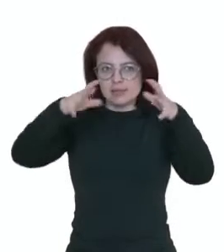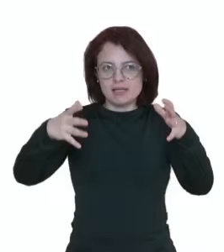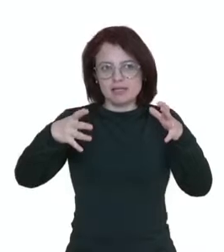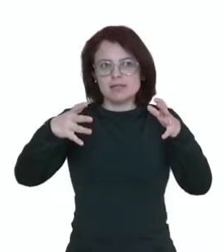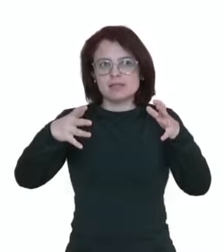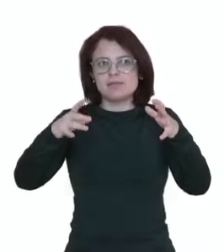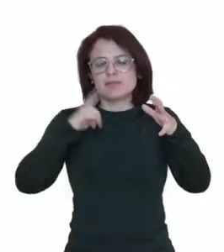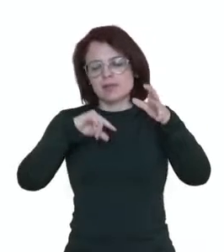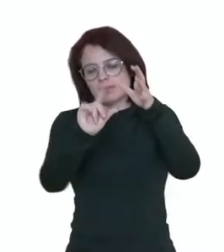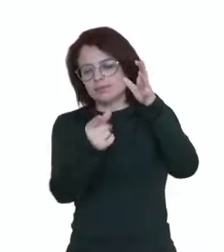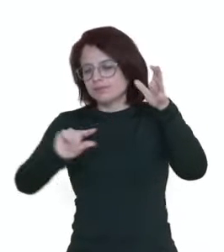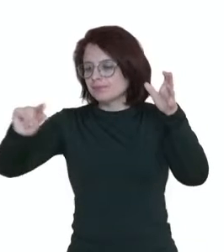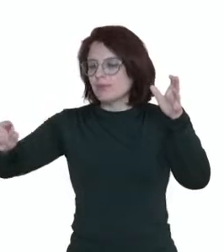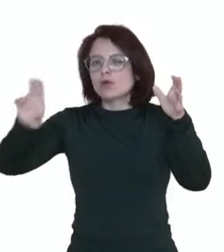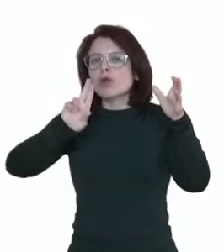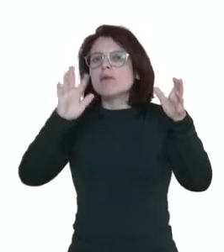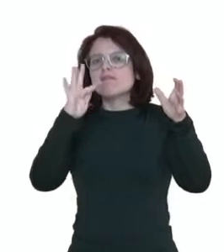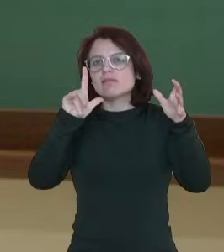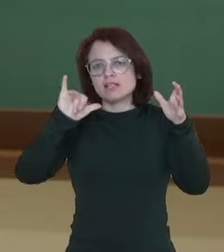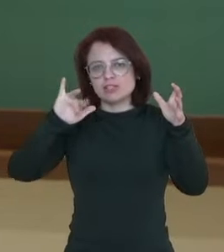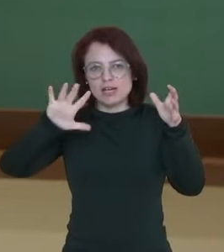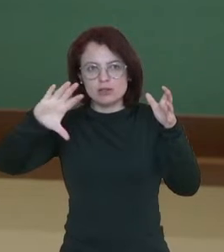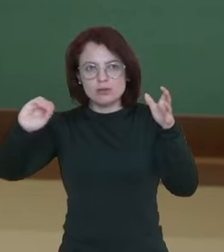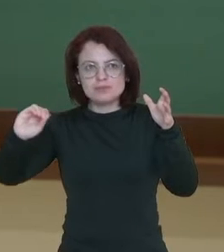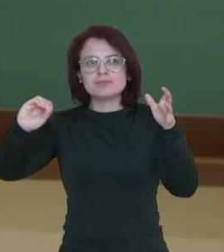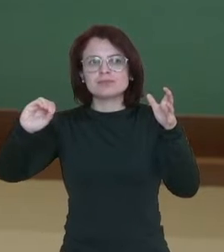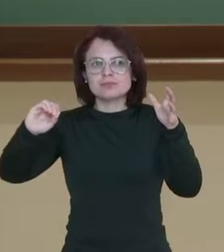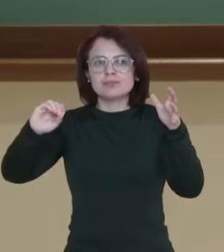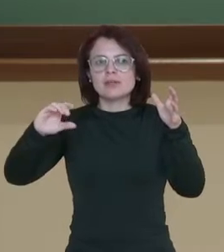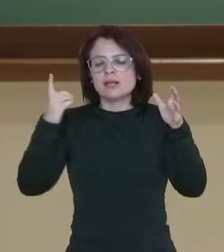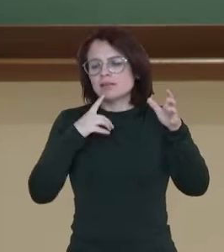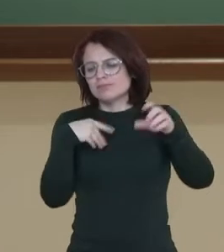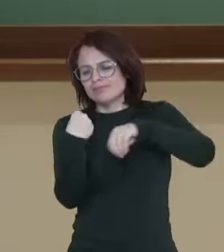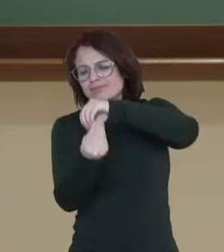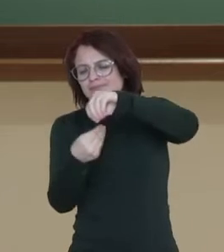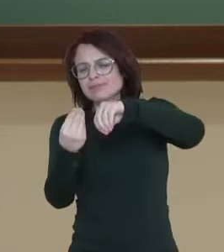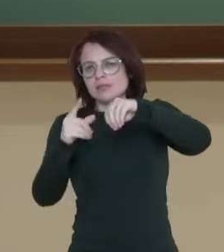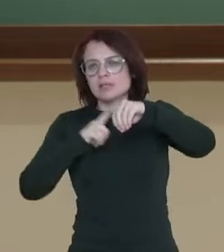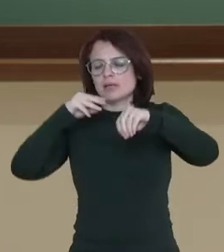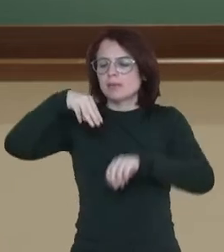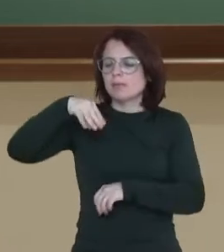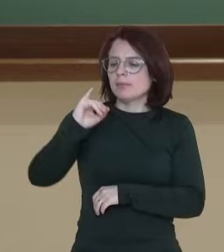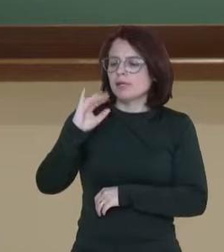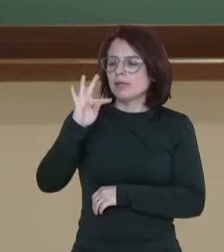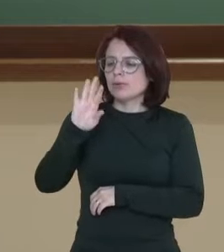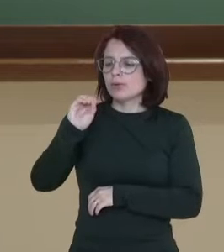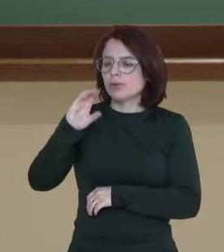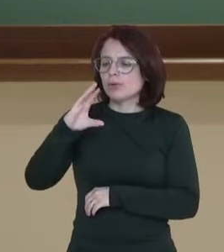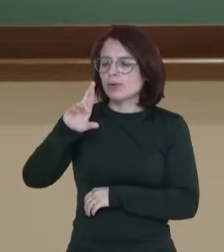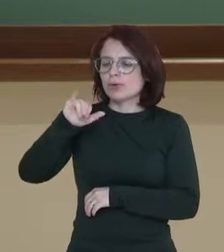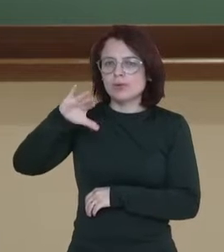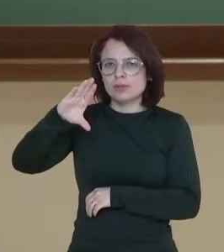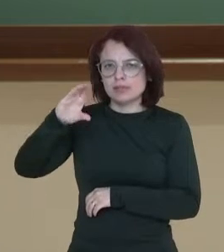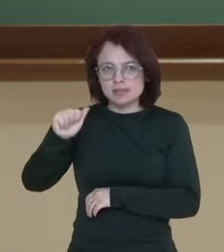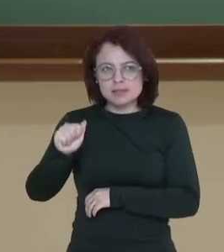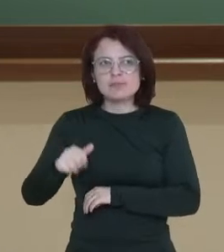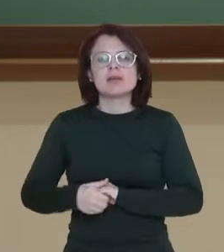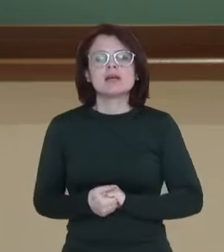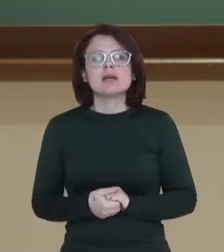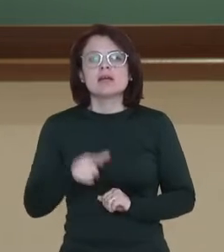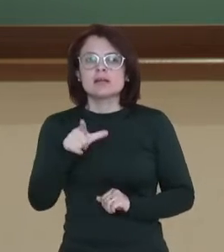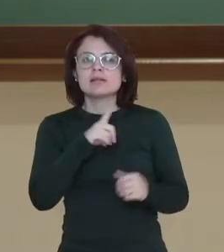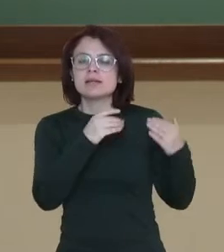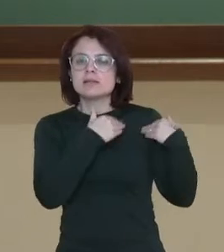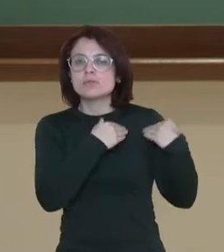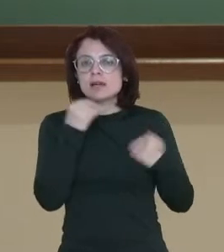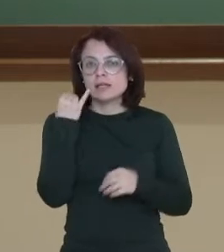e o flagelo. Esse segmento intermediário tem as mitocôndrias, que são aquelas organelas responsáveis pela energia, então